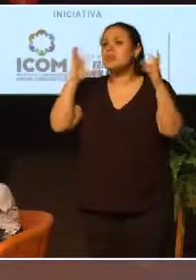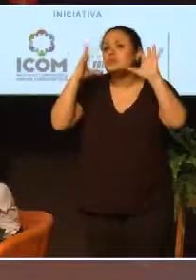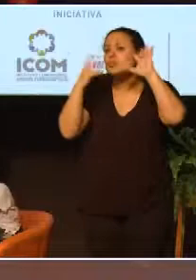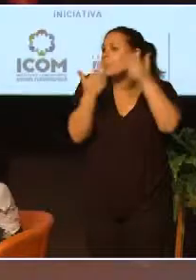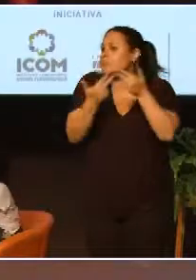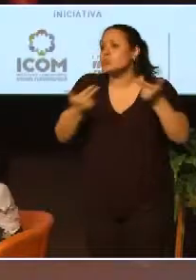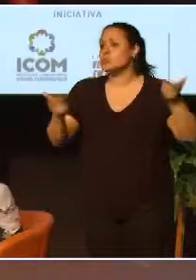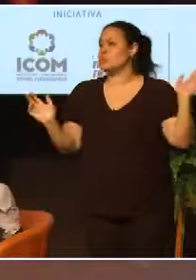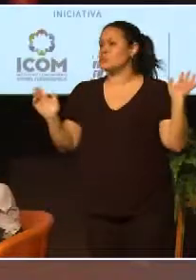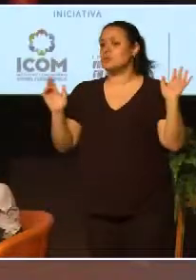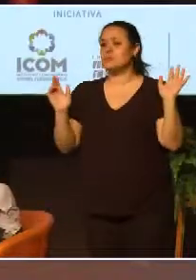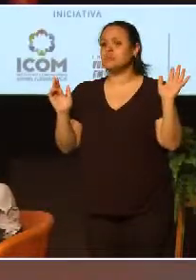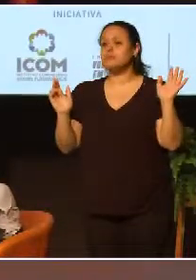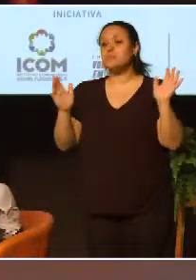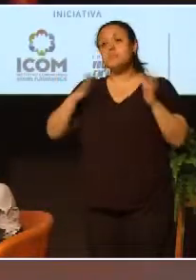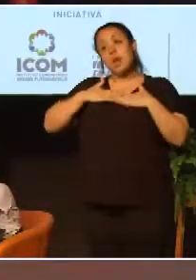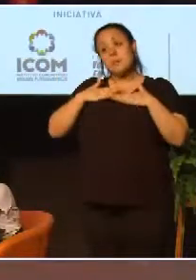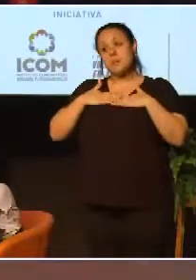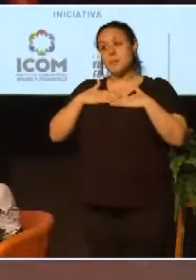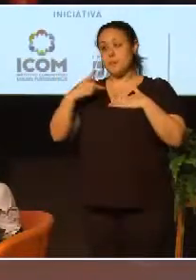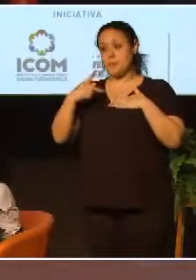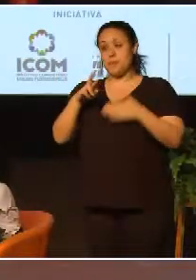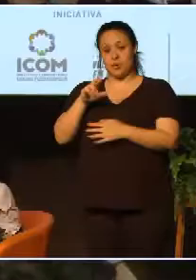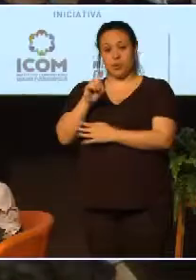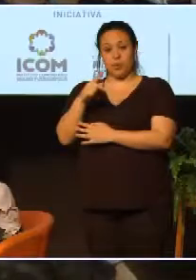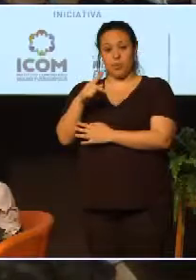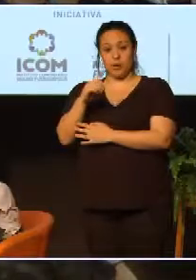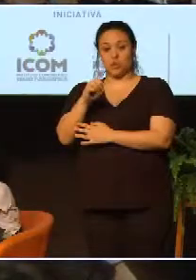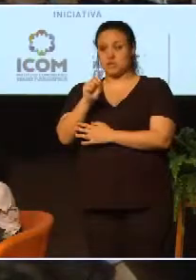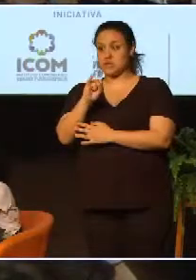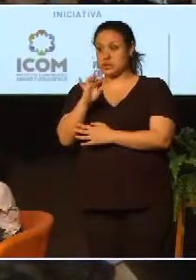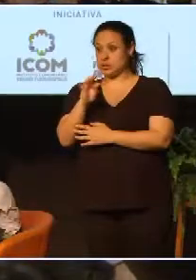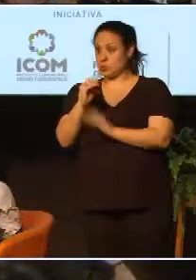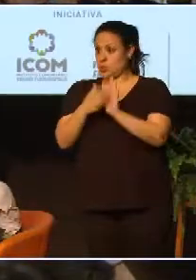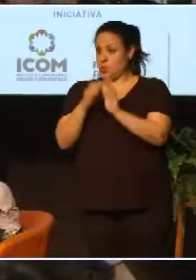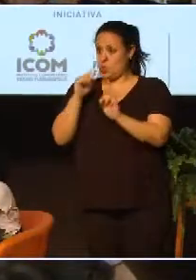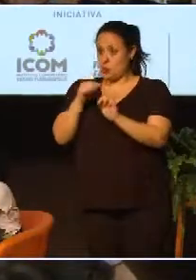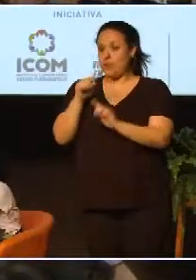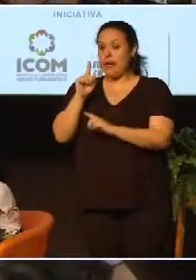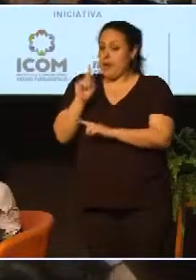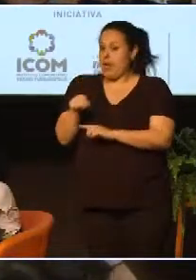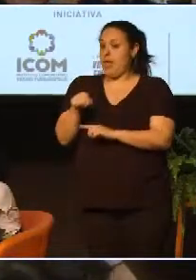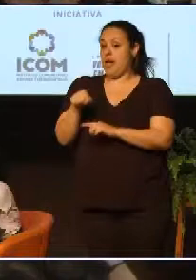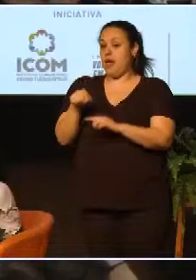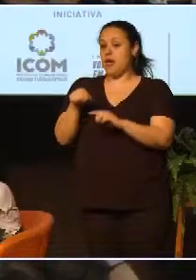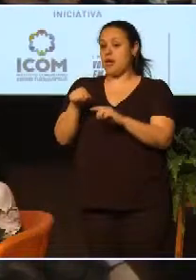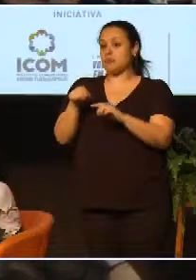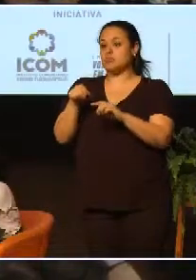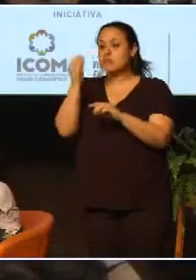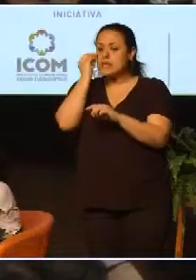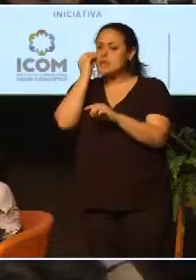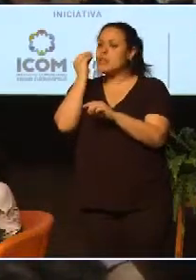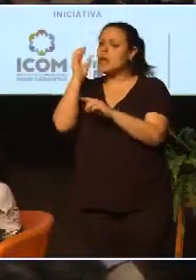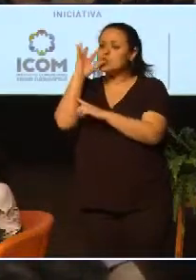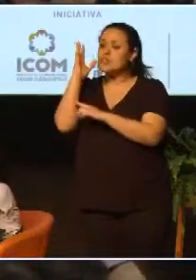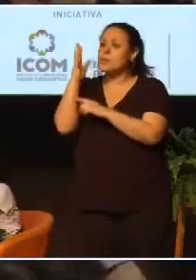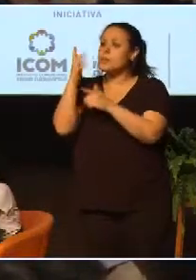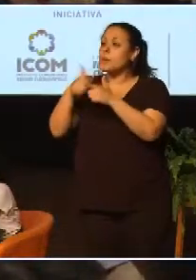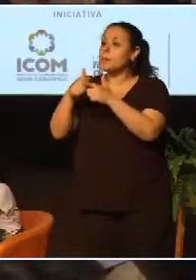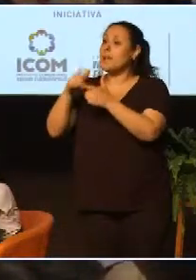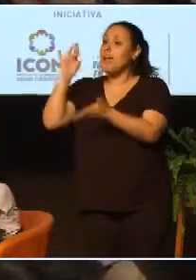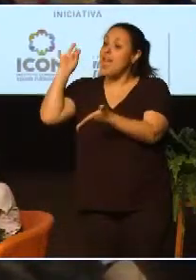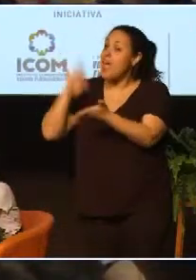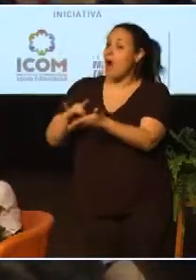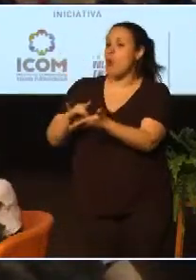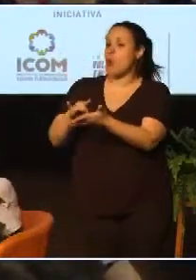mim, propósito é você resolver problemas reais da sociedade e não resolver problemas